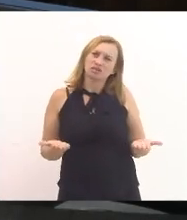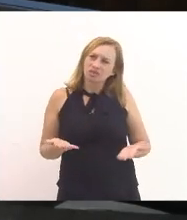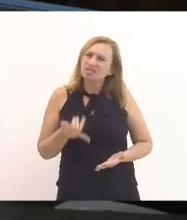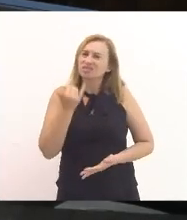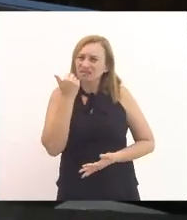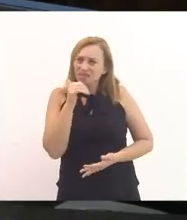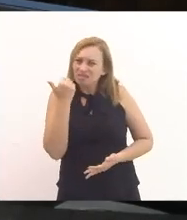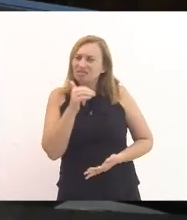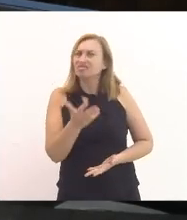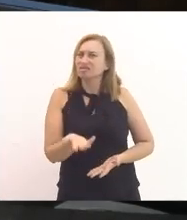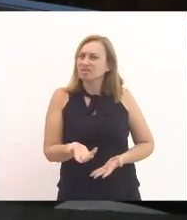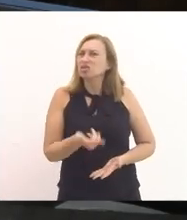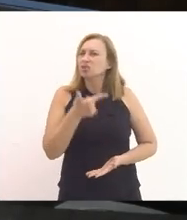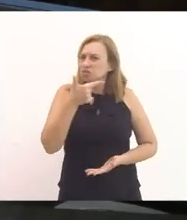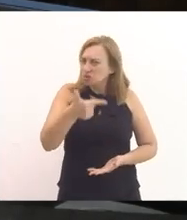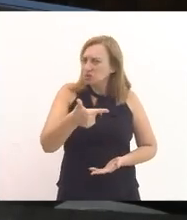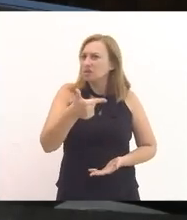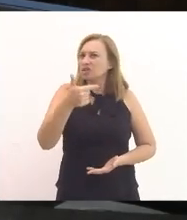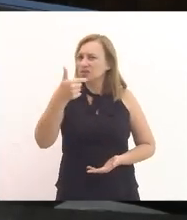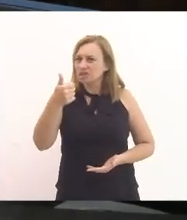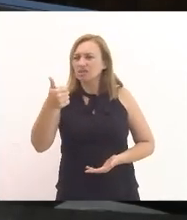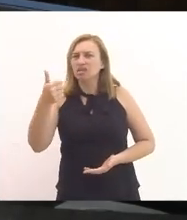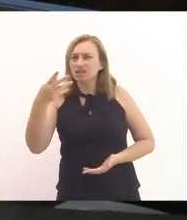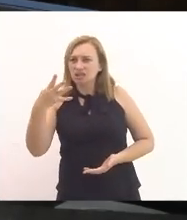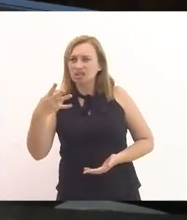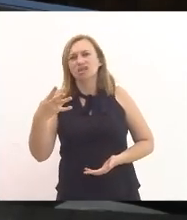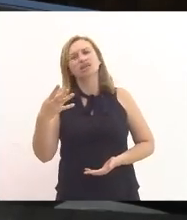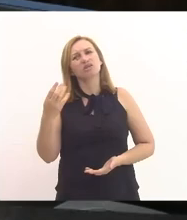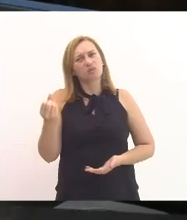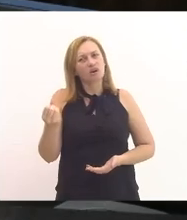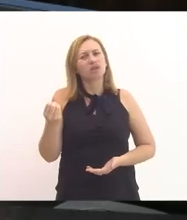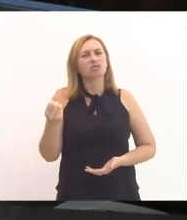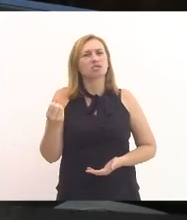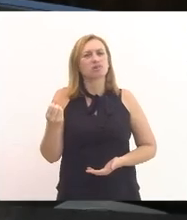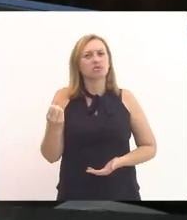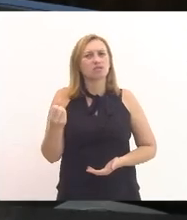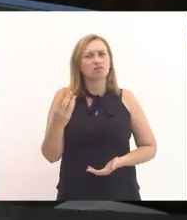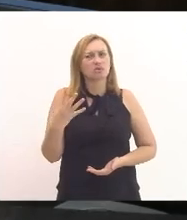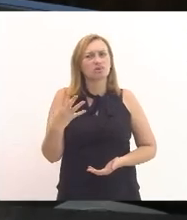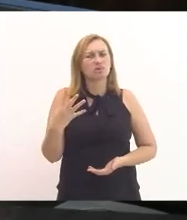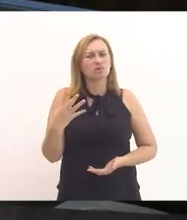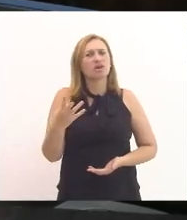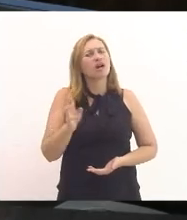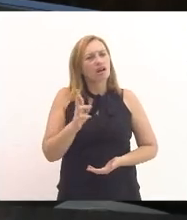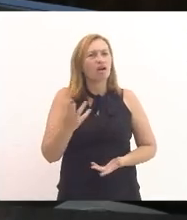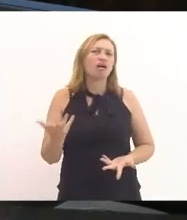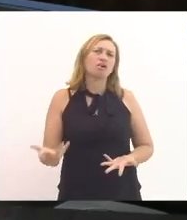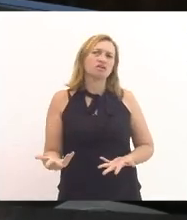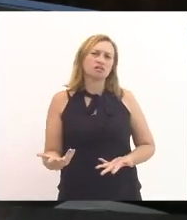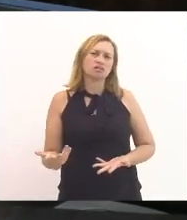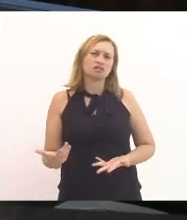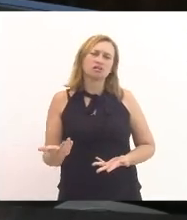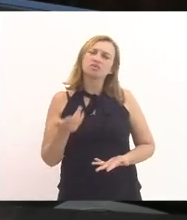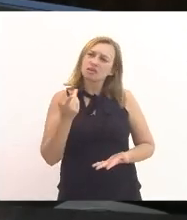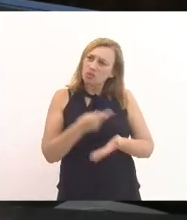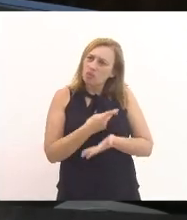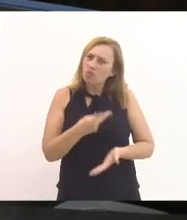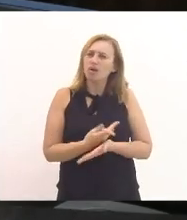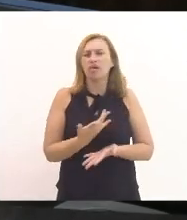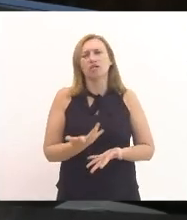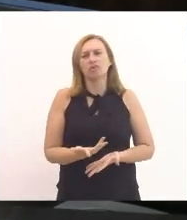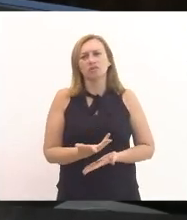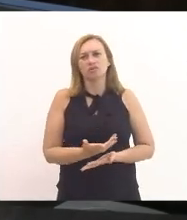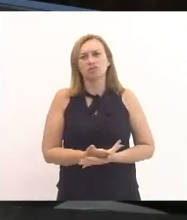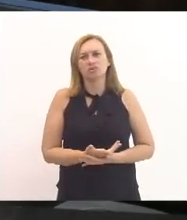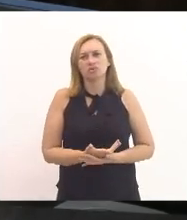esculacho Rafa 264m has esculacho pa chega a ser ridículo rapaz ridículo